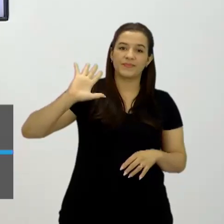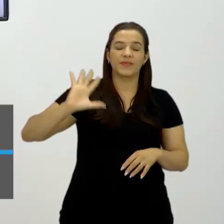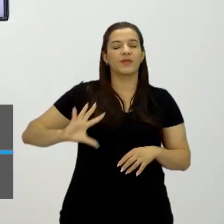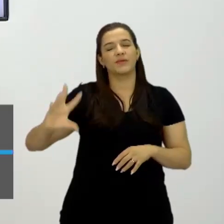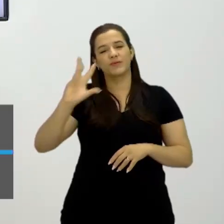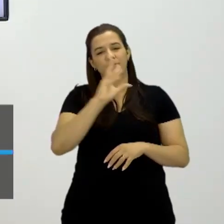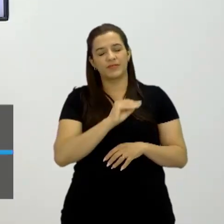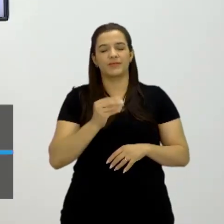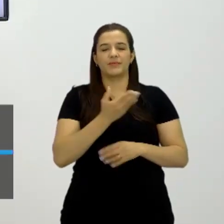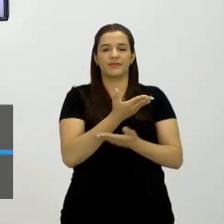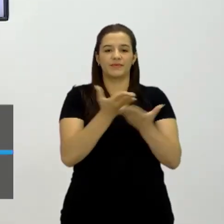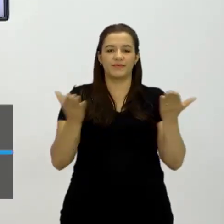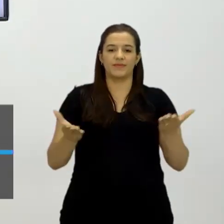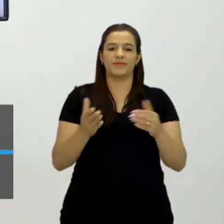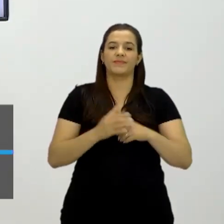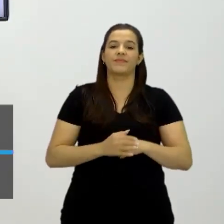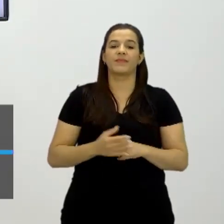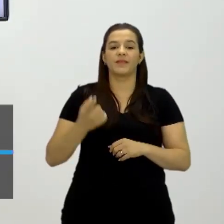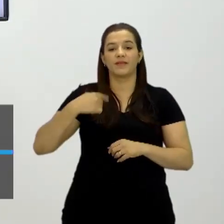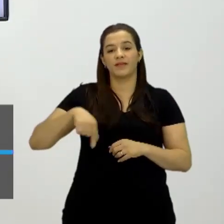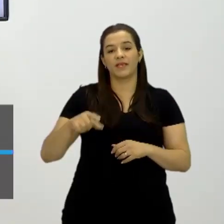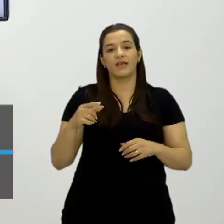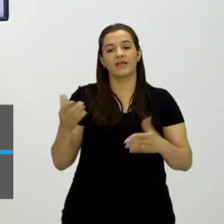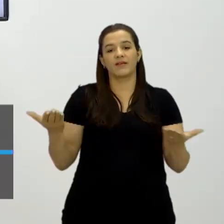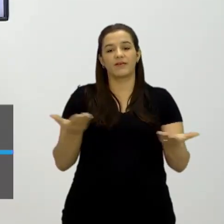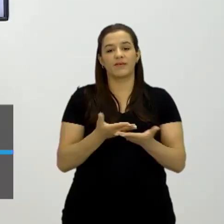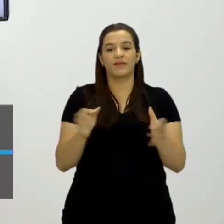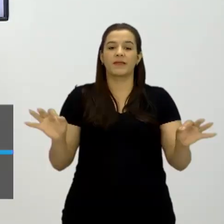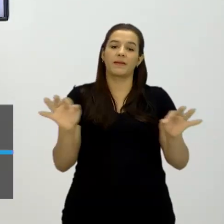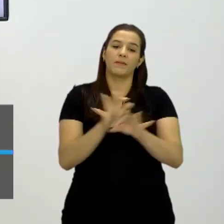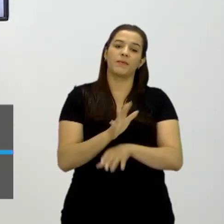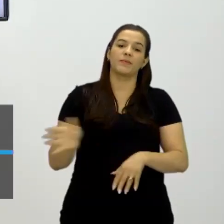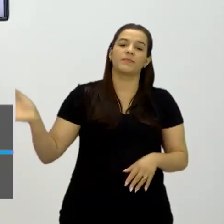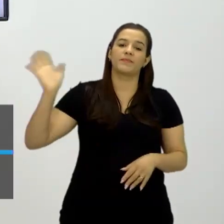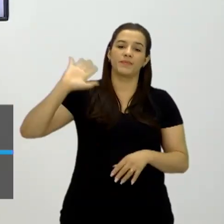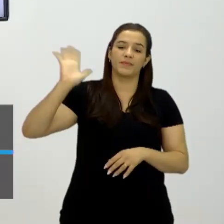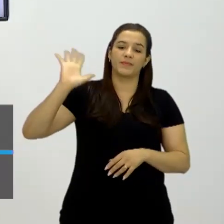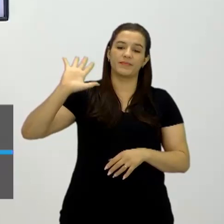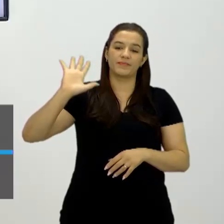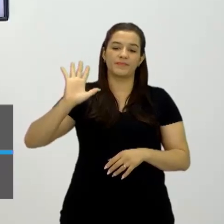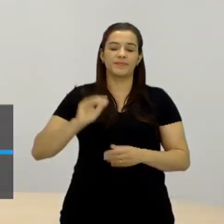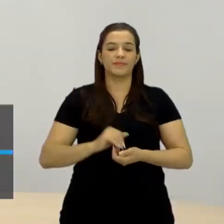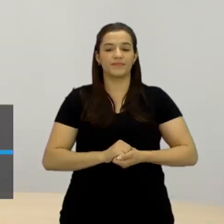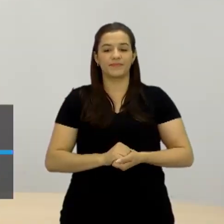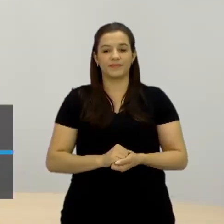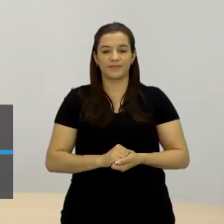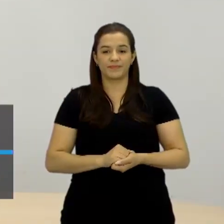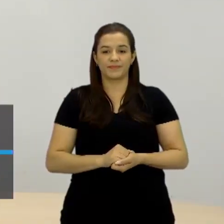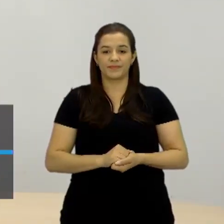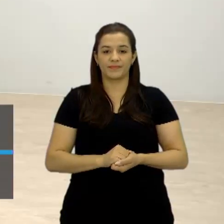cheiro bem grande pra vocês. Porque sextou na matemática. Até segunda-feira. Tchau, tchau.